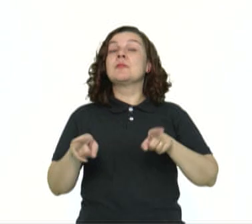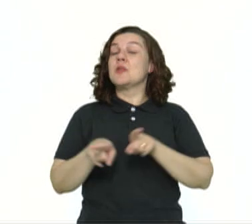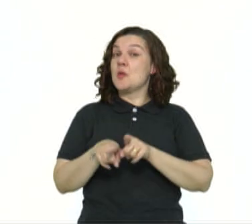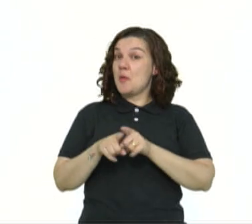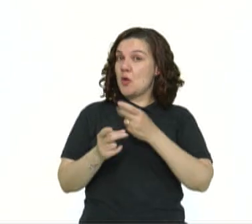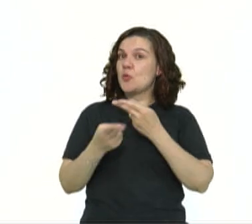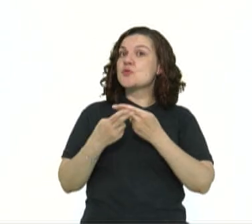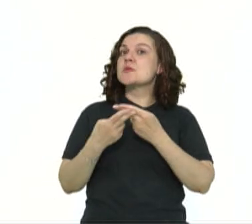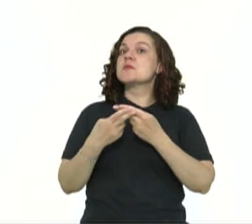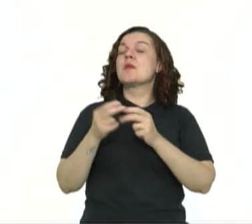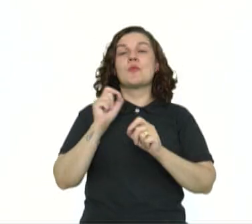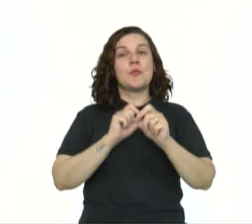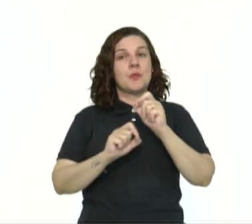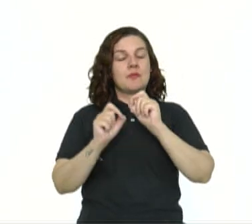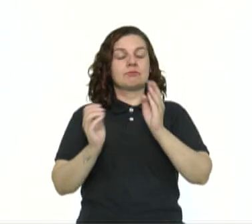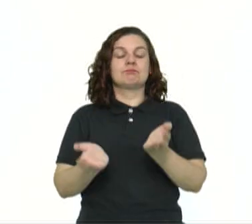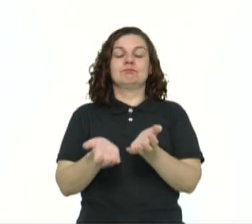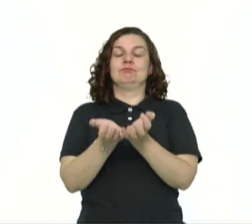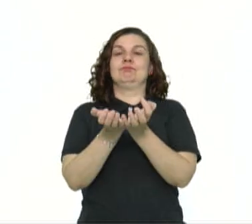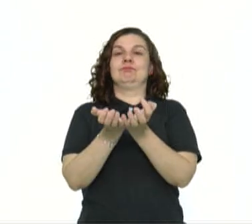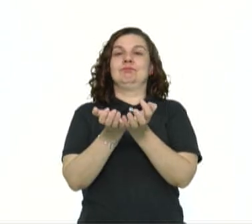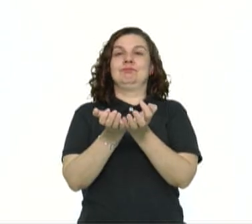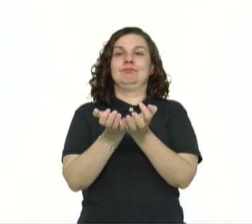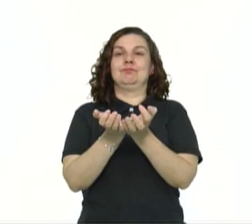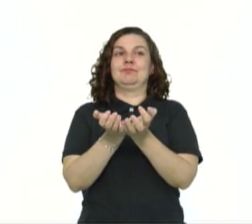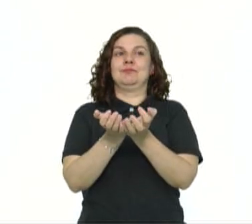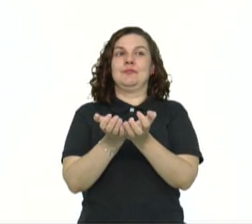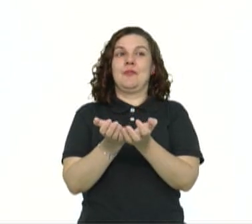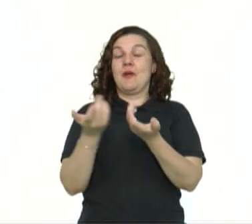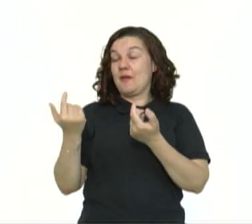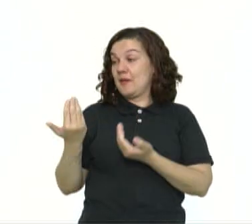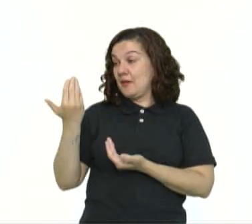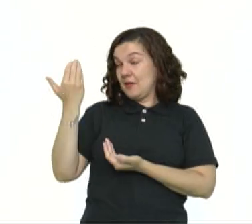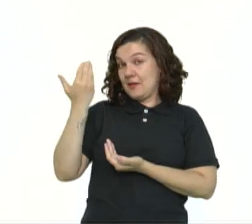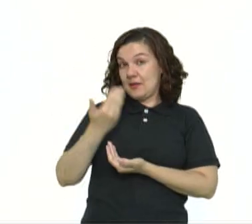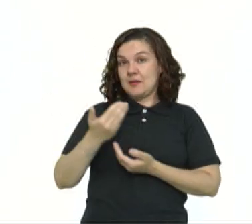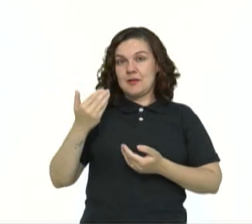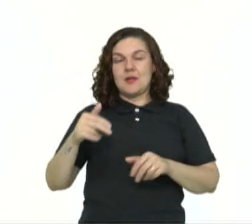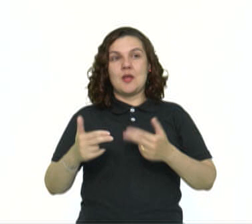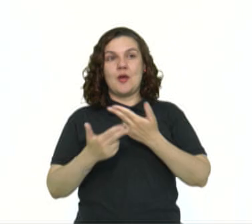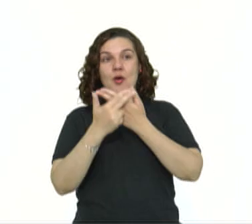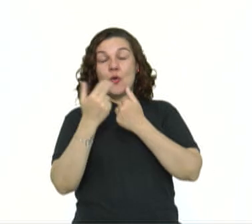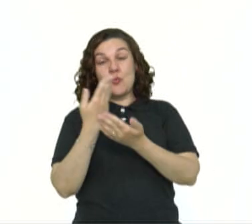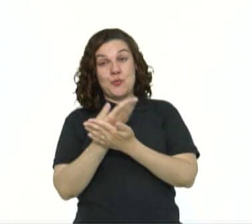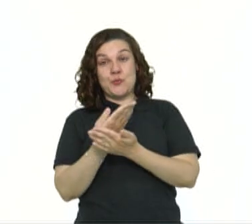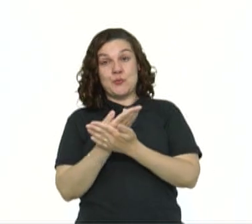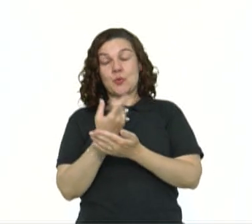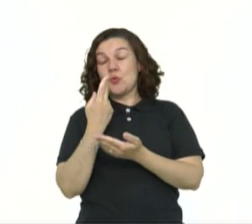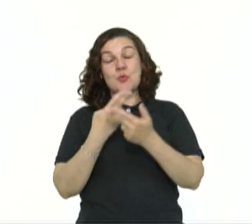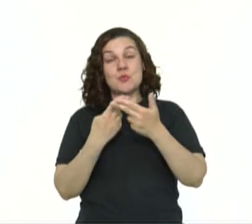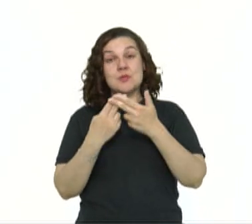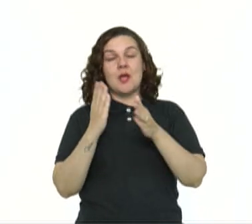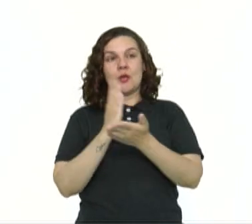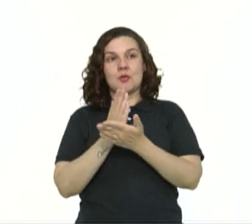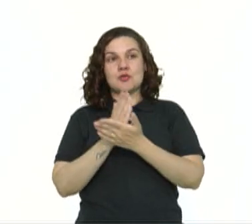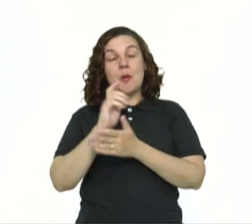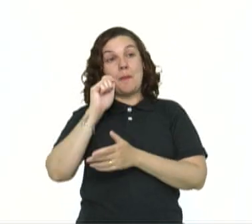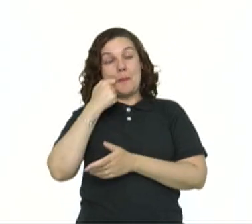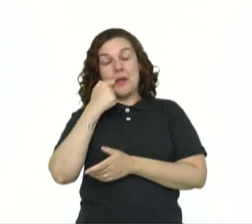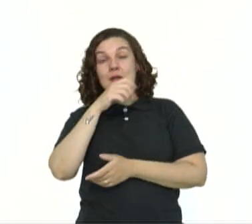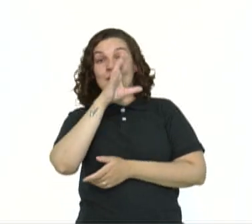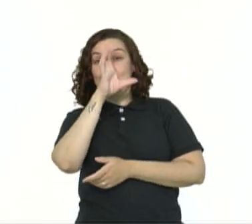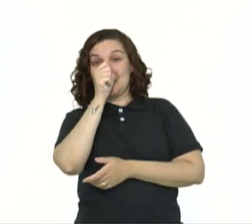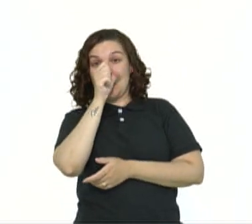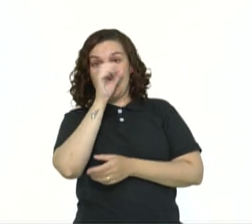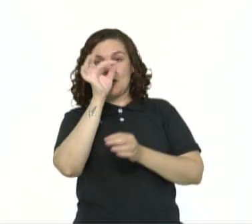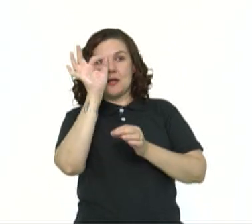Eles também são conhecidos pelas cerâmicas, uma tigela asteca para uso diário, feito no preto, laranja